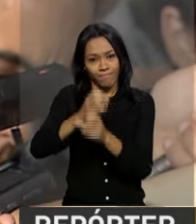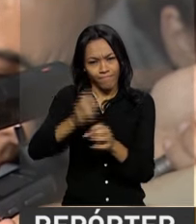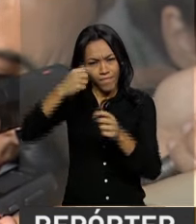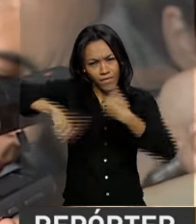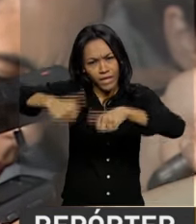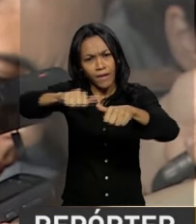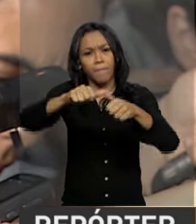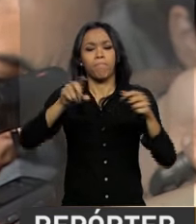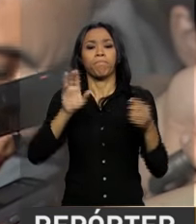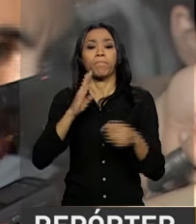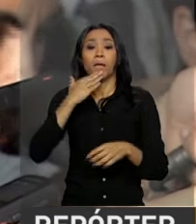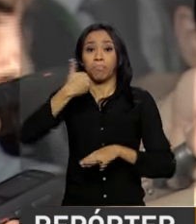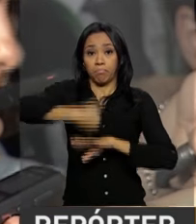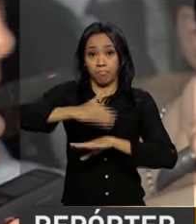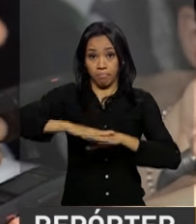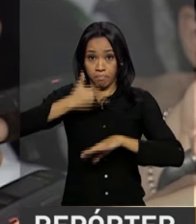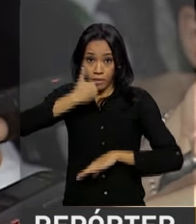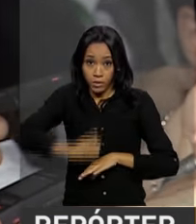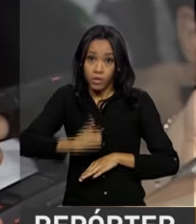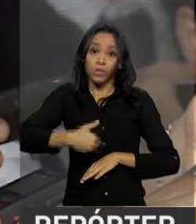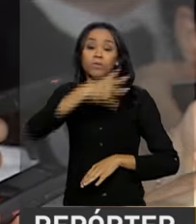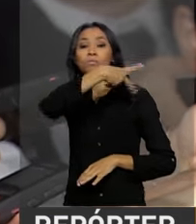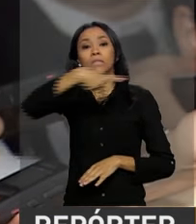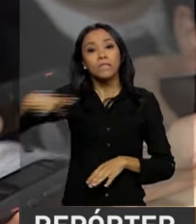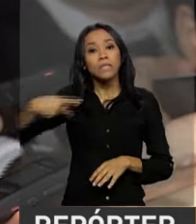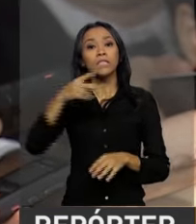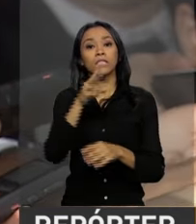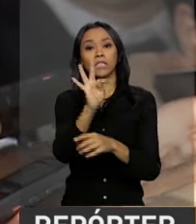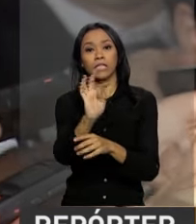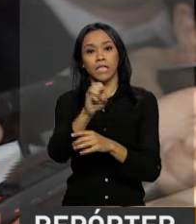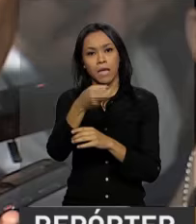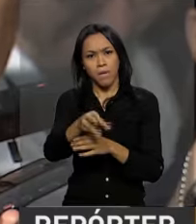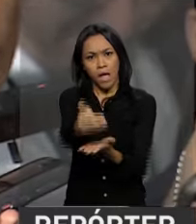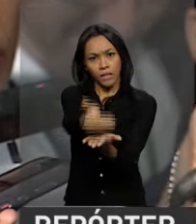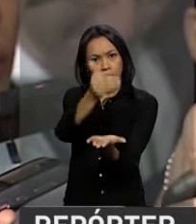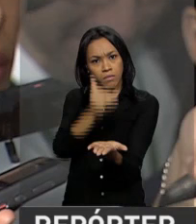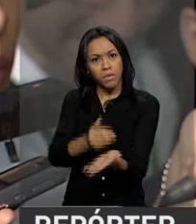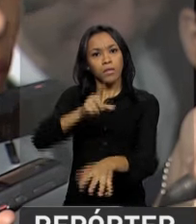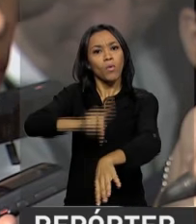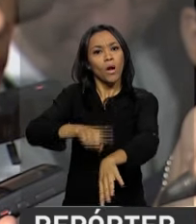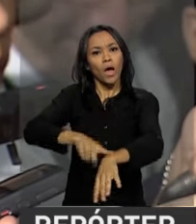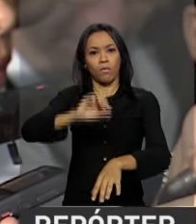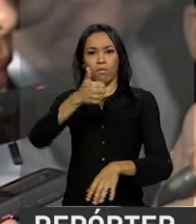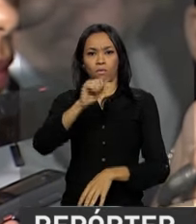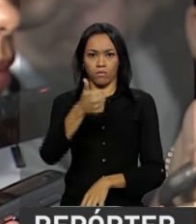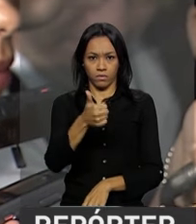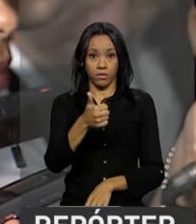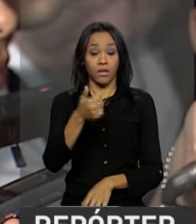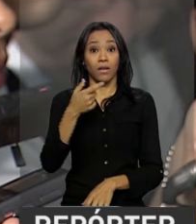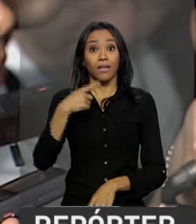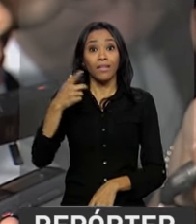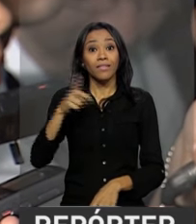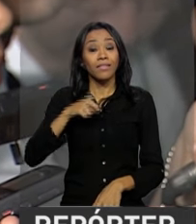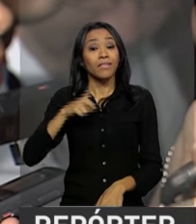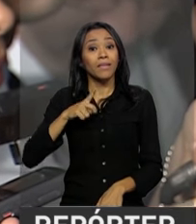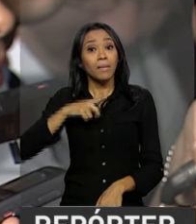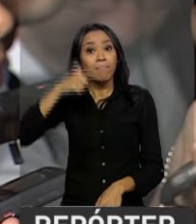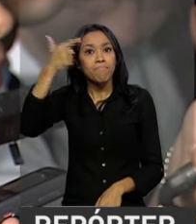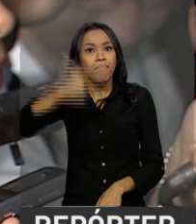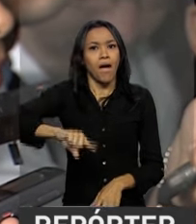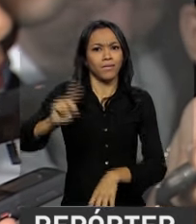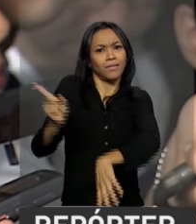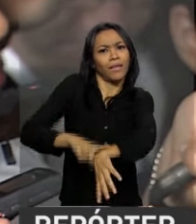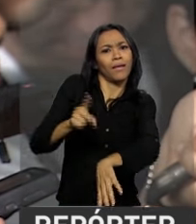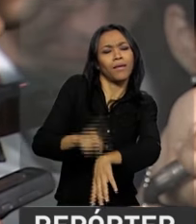presidente Michel Temer, nós antecipamos a sessão para as 11 horas, de modo que nós vamos ter mais tempo para apreciação